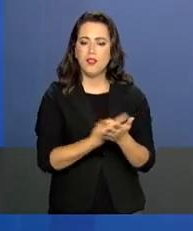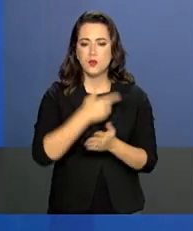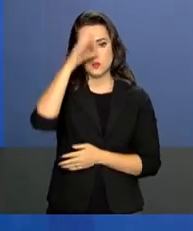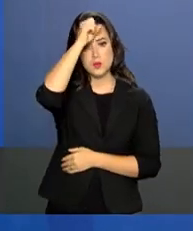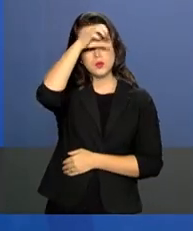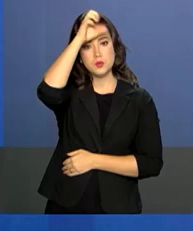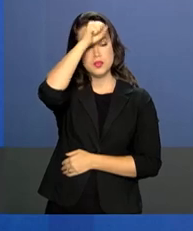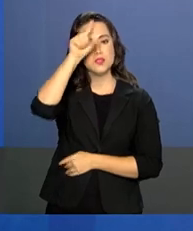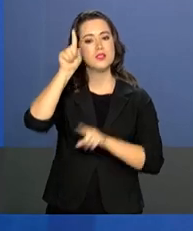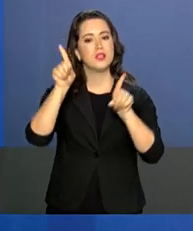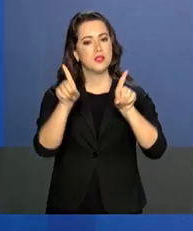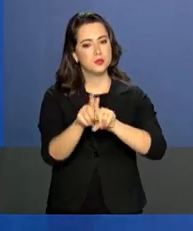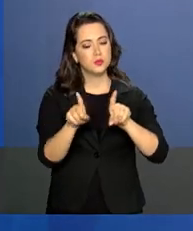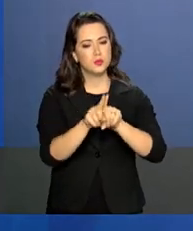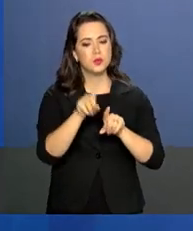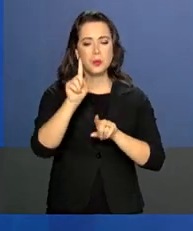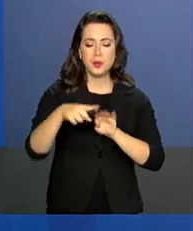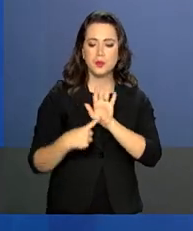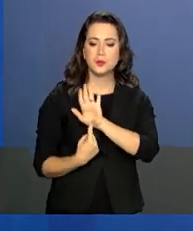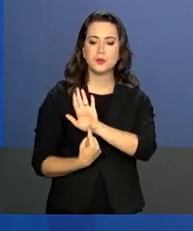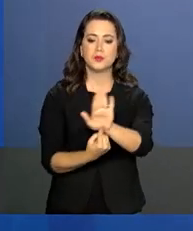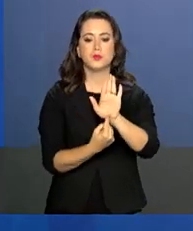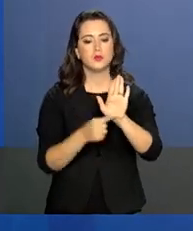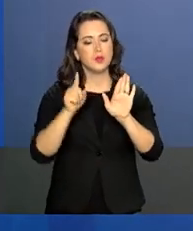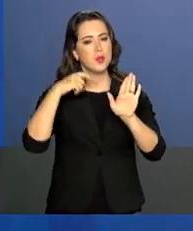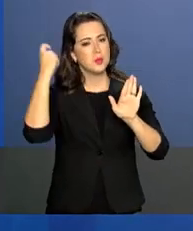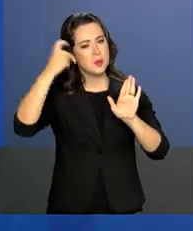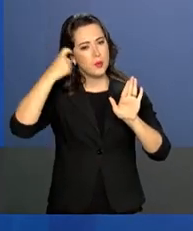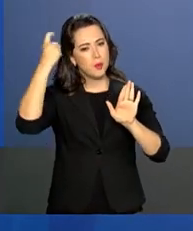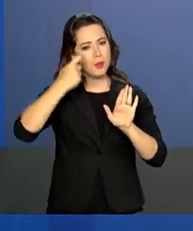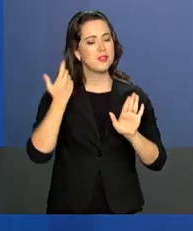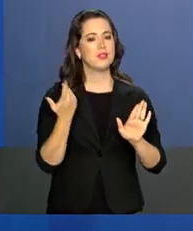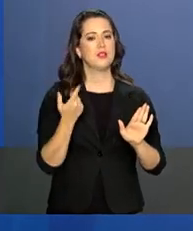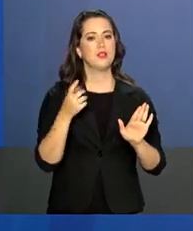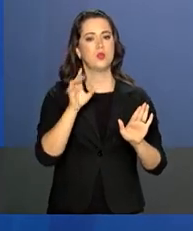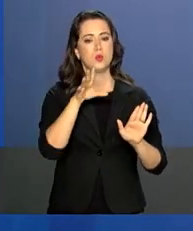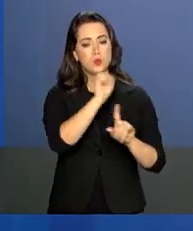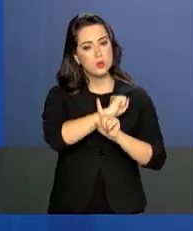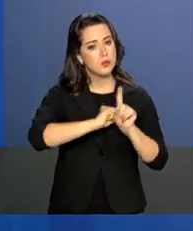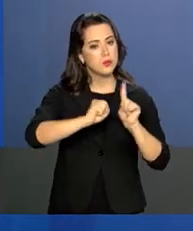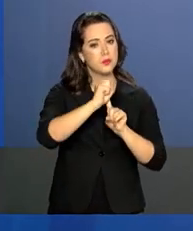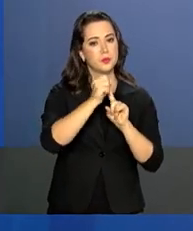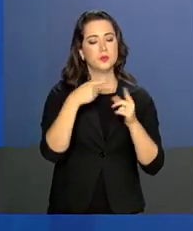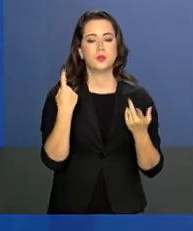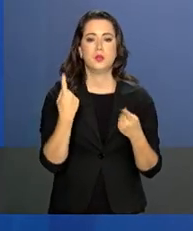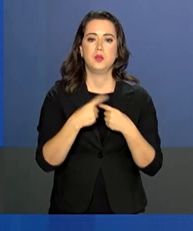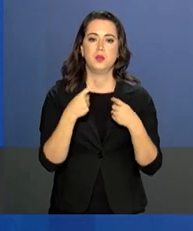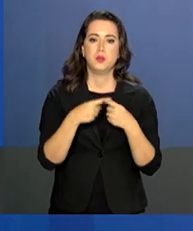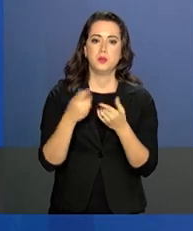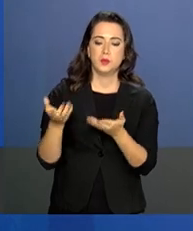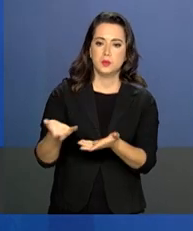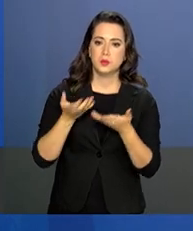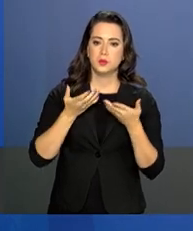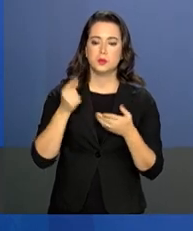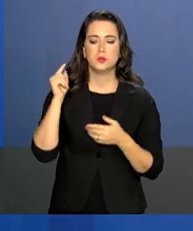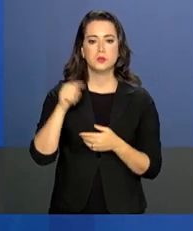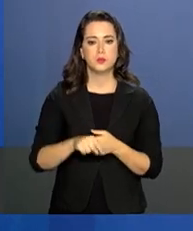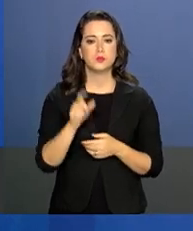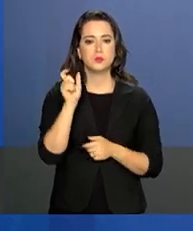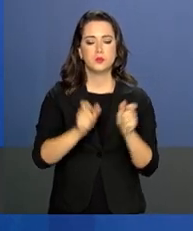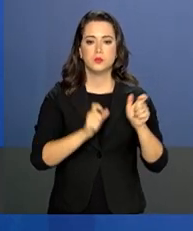também revela uma grande preocupação social que afinal acolhe aqueles